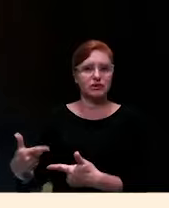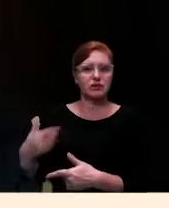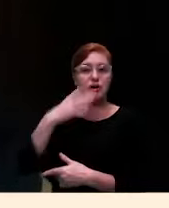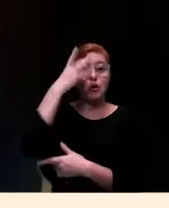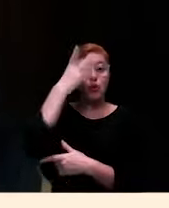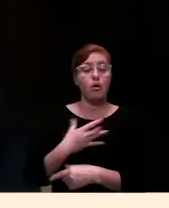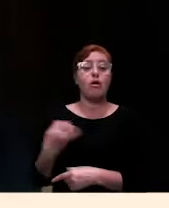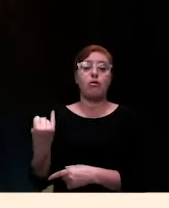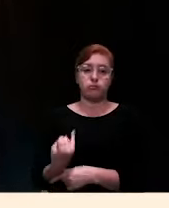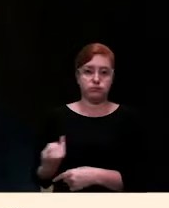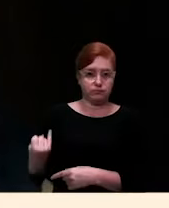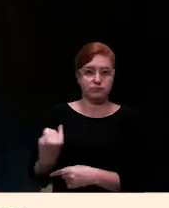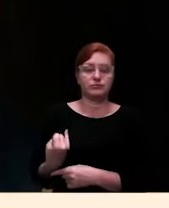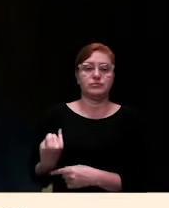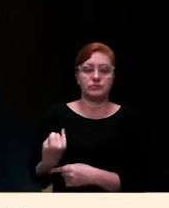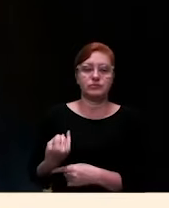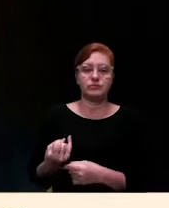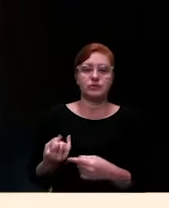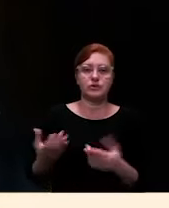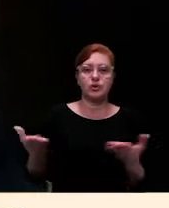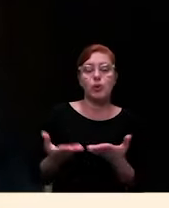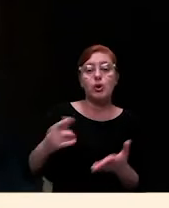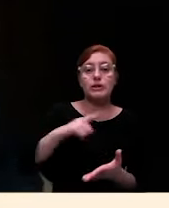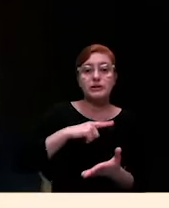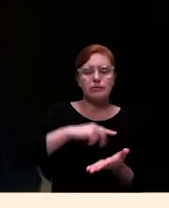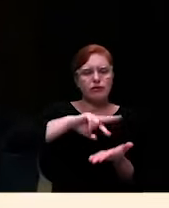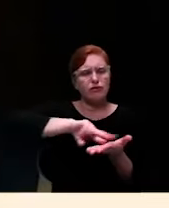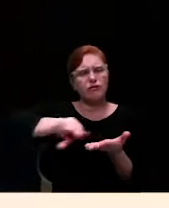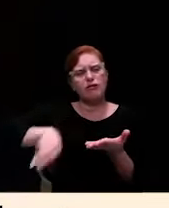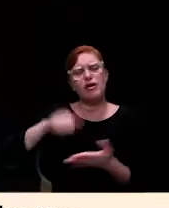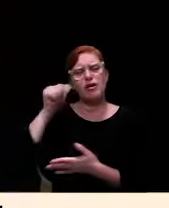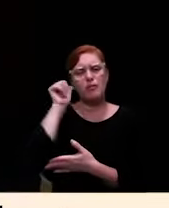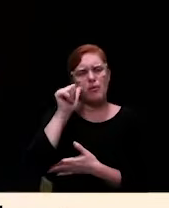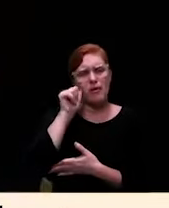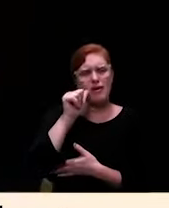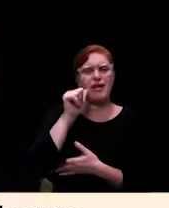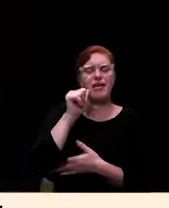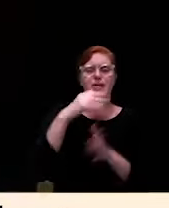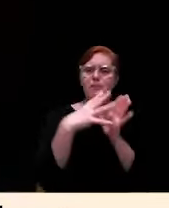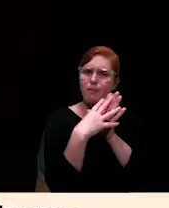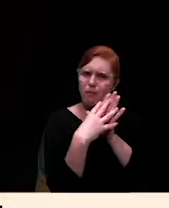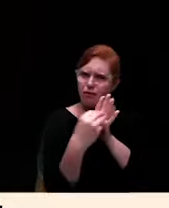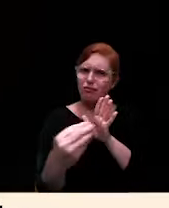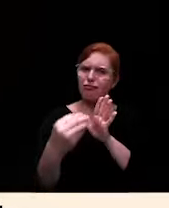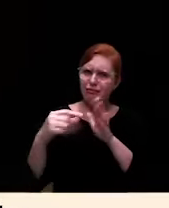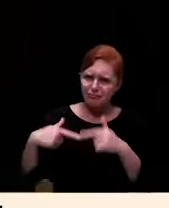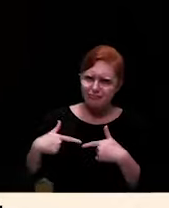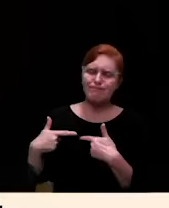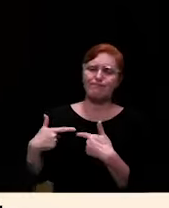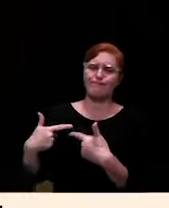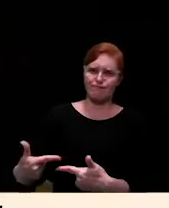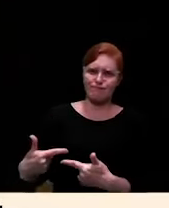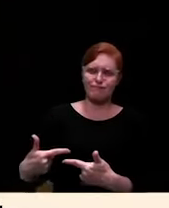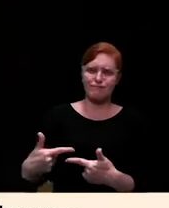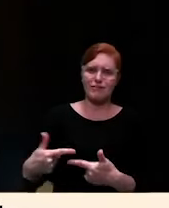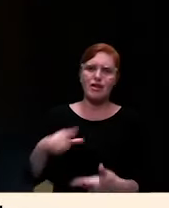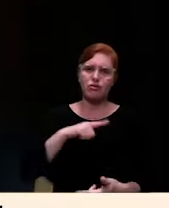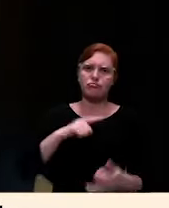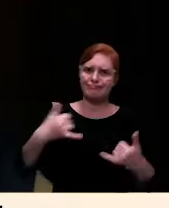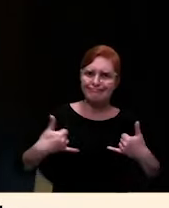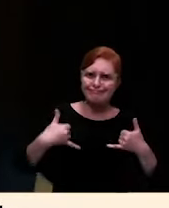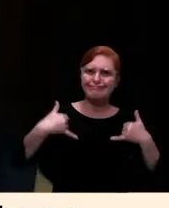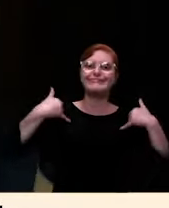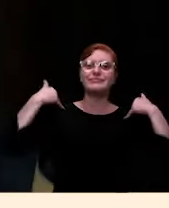interessam mais na luta, então eu acho que isso é importante. Hoje temos várias mulheres de exemplo,